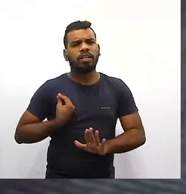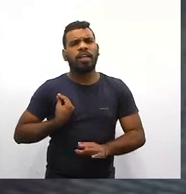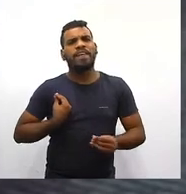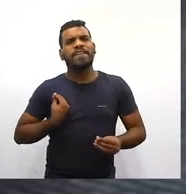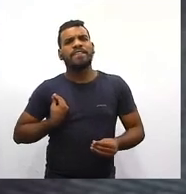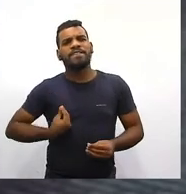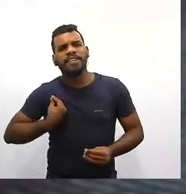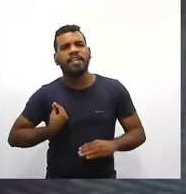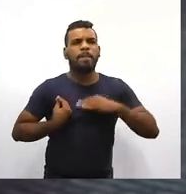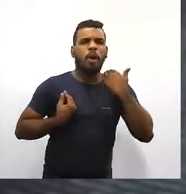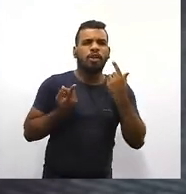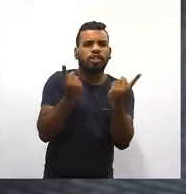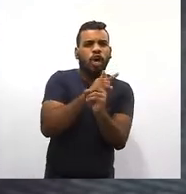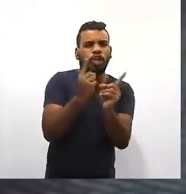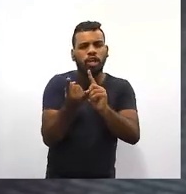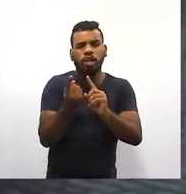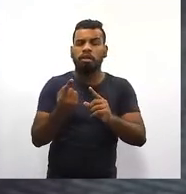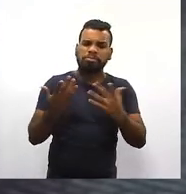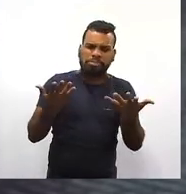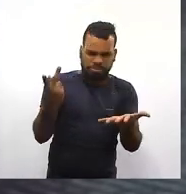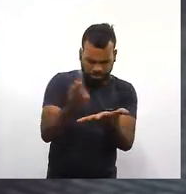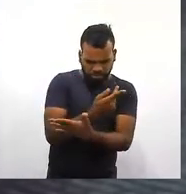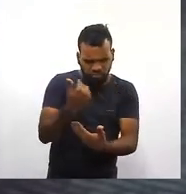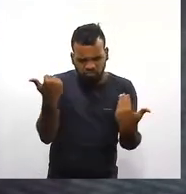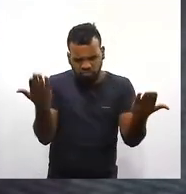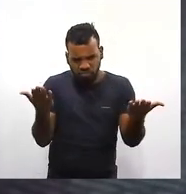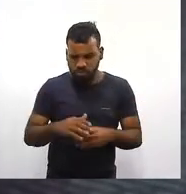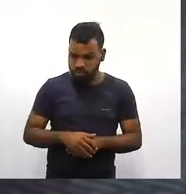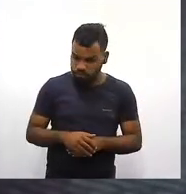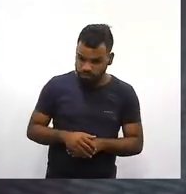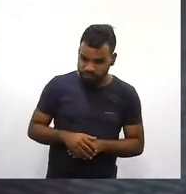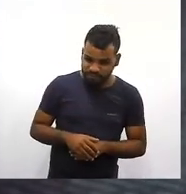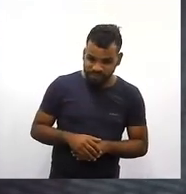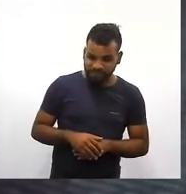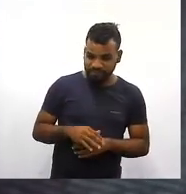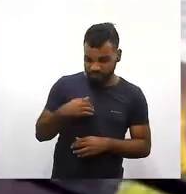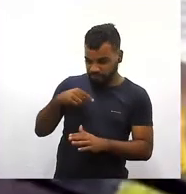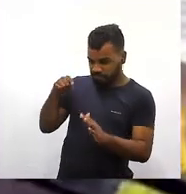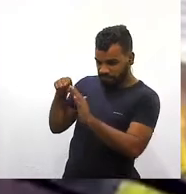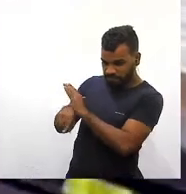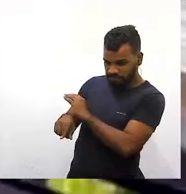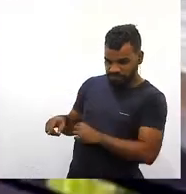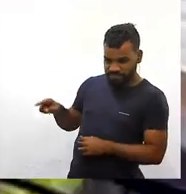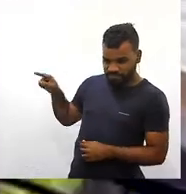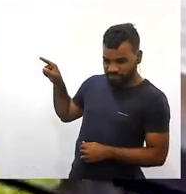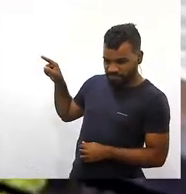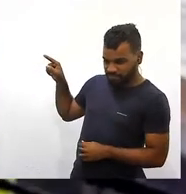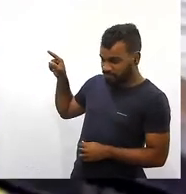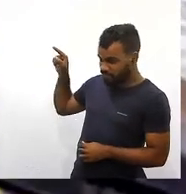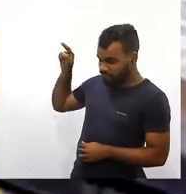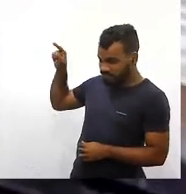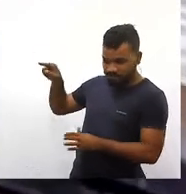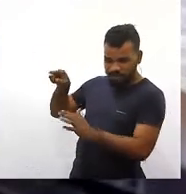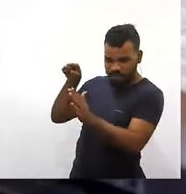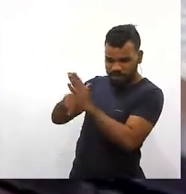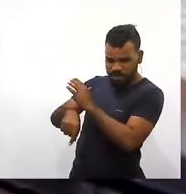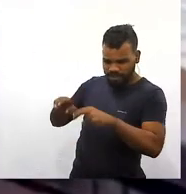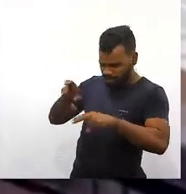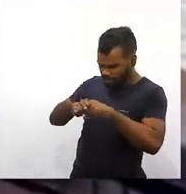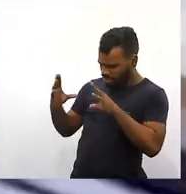errou? Será que João Cabral errou? Ô, Cabral, e aí, errasse? Ó, o professor tá doidinho, falando da estátua, o professor tá